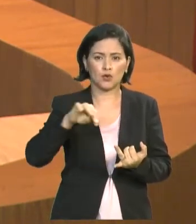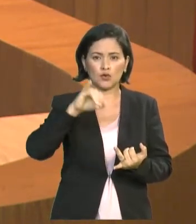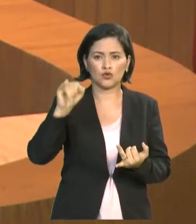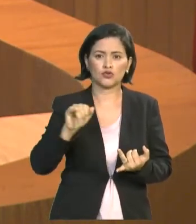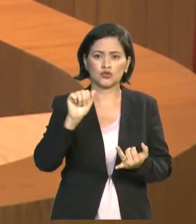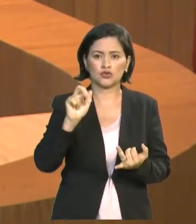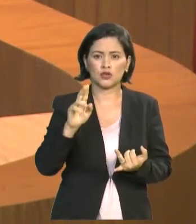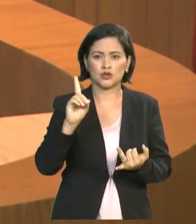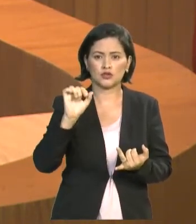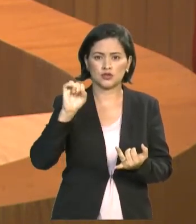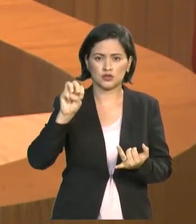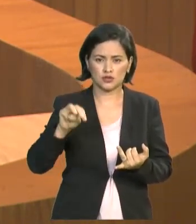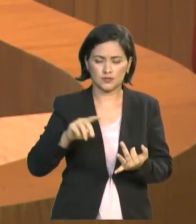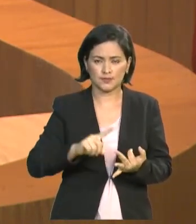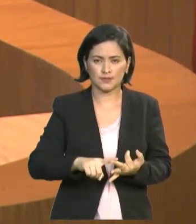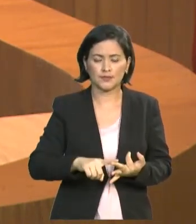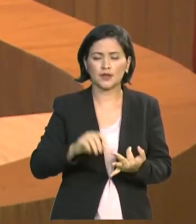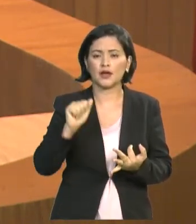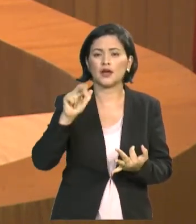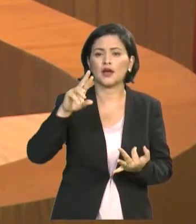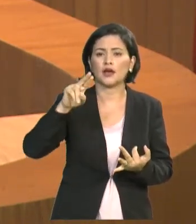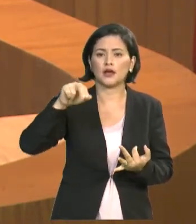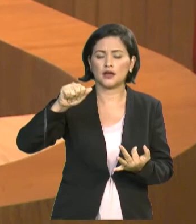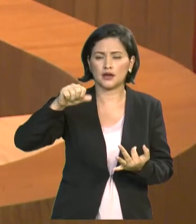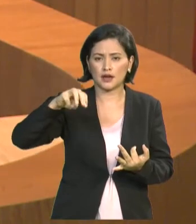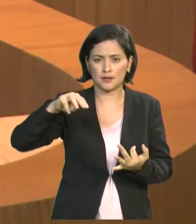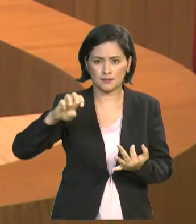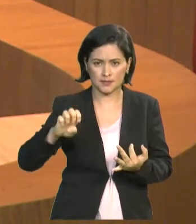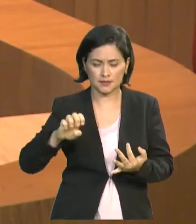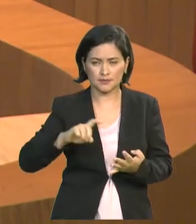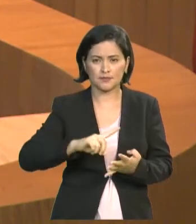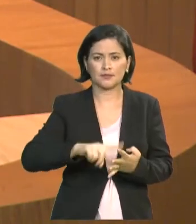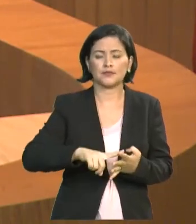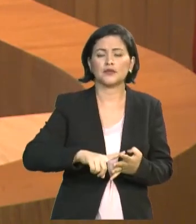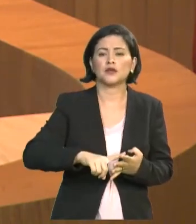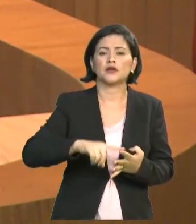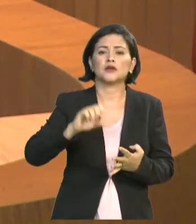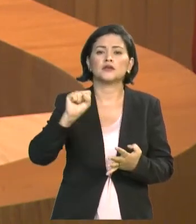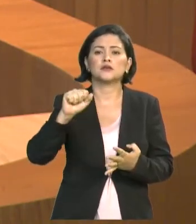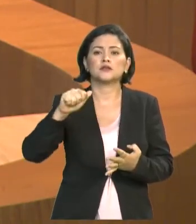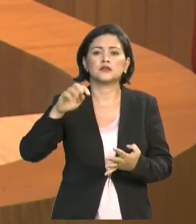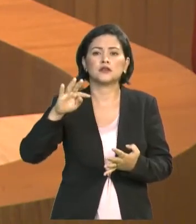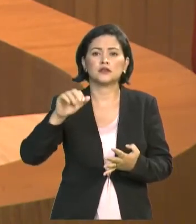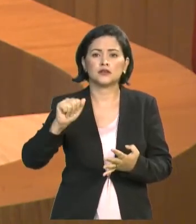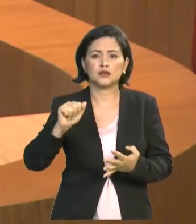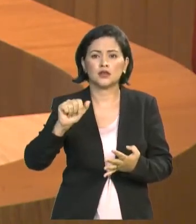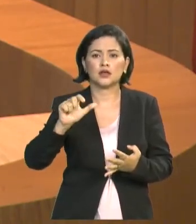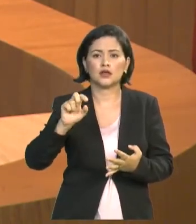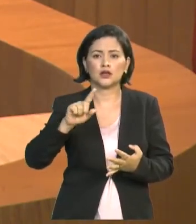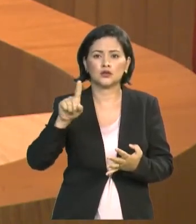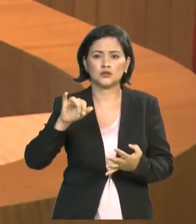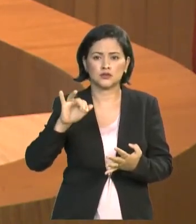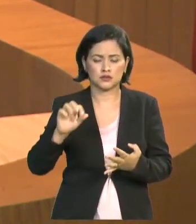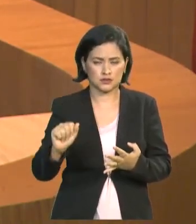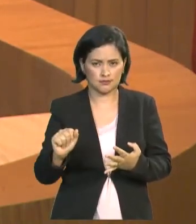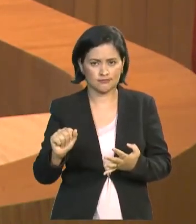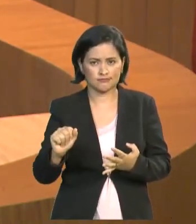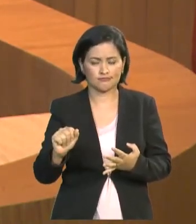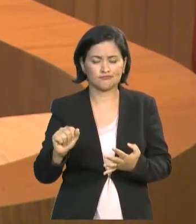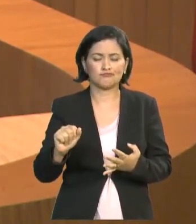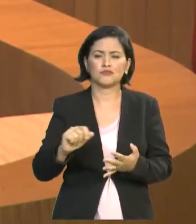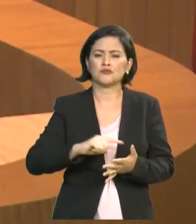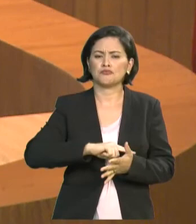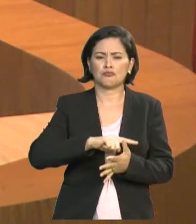Acreditando muito que a minha indicação será atendida, aproveito o momento para agradecer, em nome da população